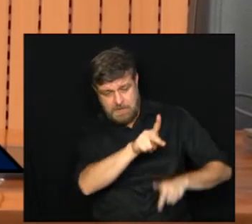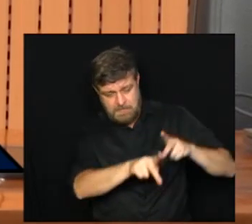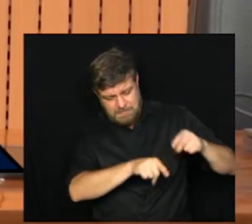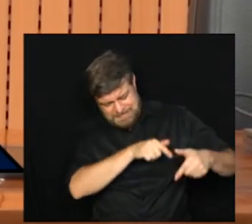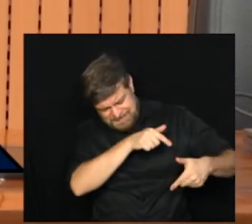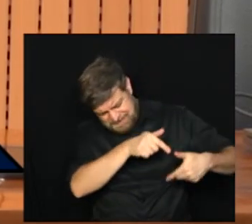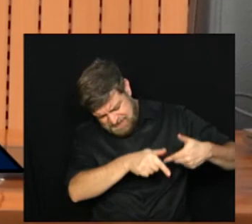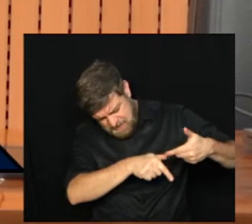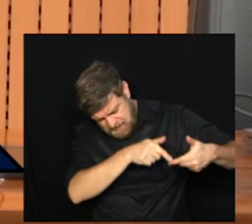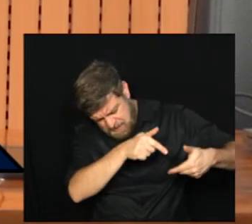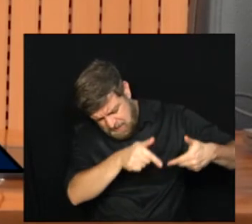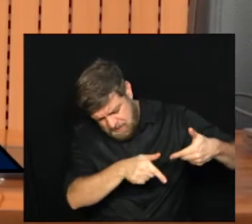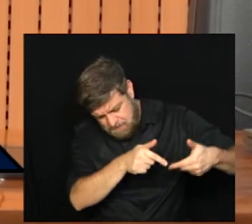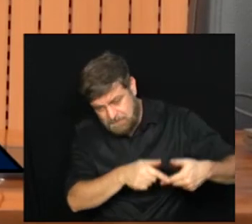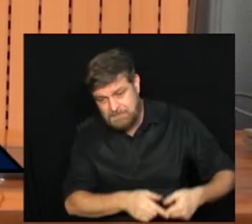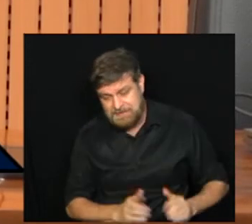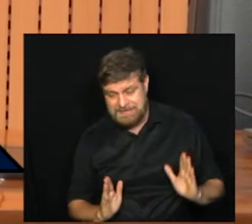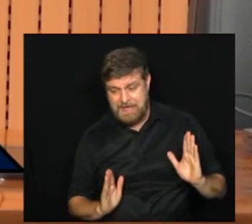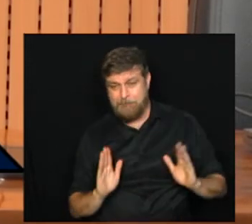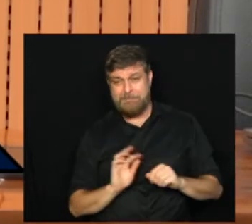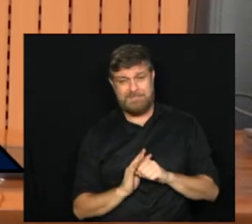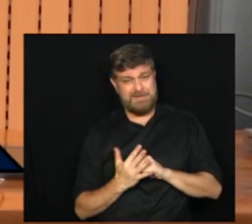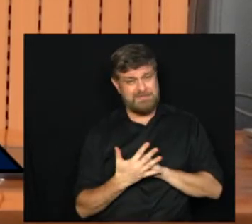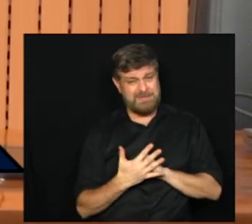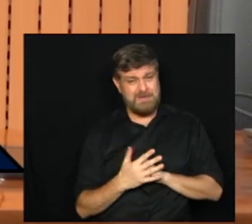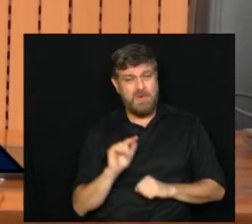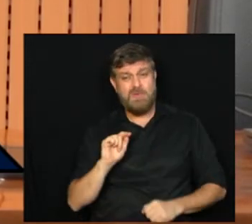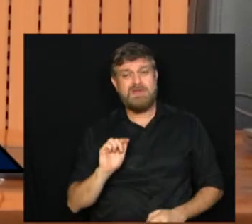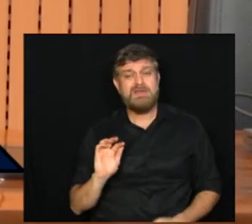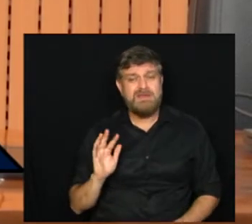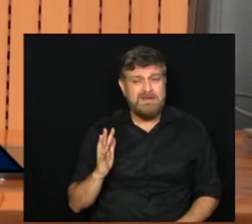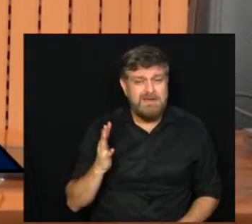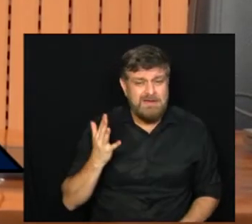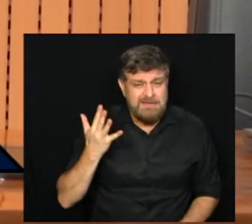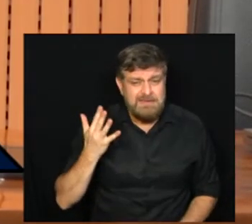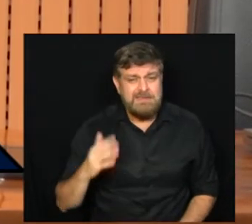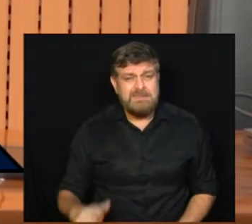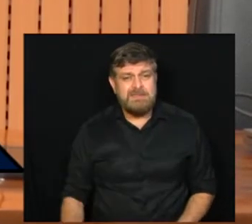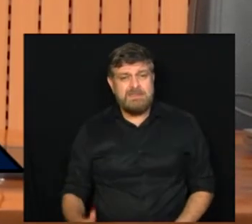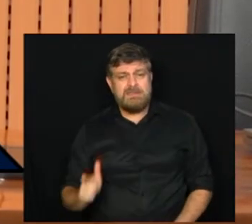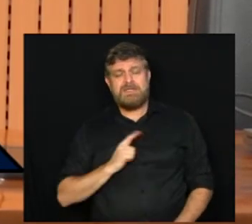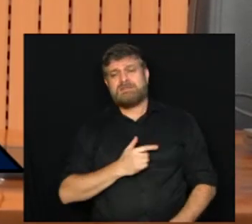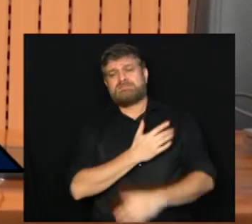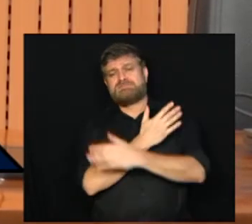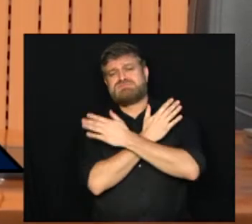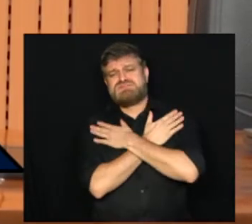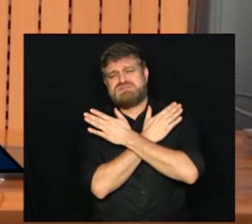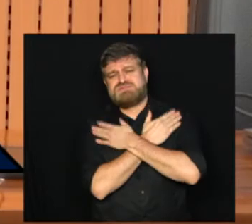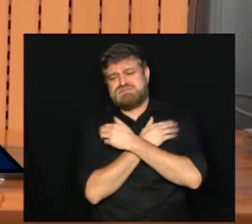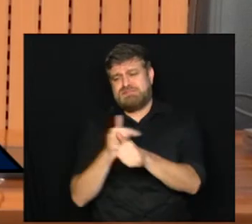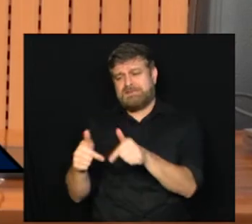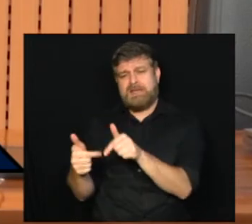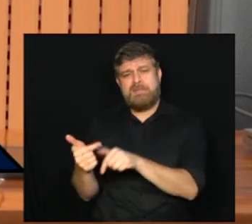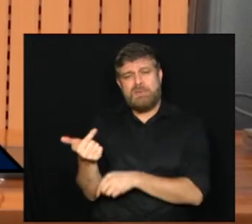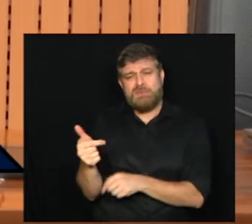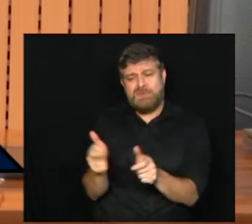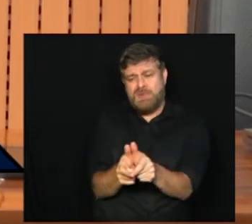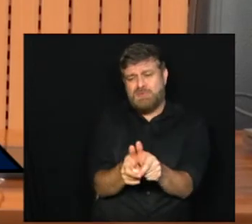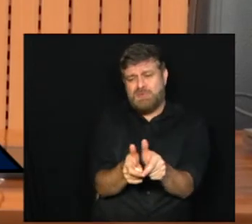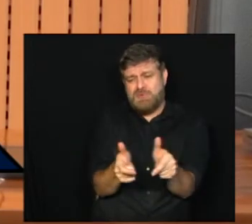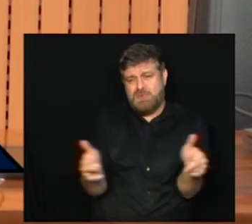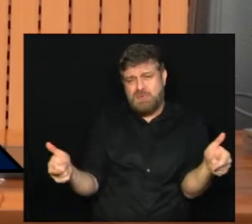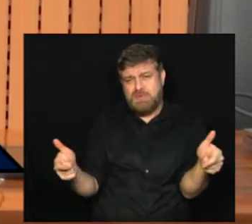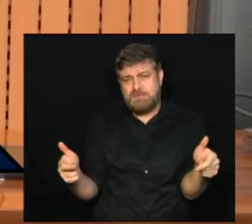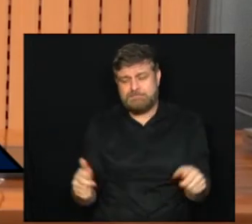trabalhadora, mas neste momento da pandemia, inclusive, desempregada. Então, buscar